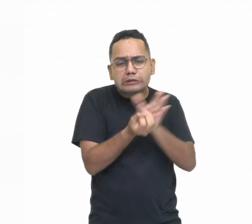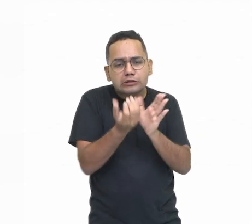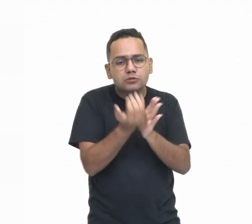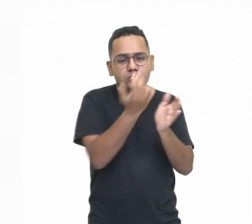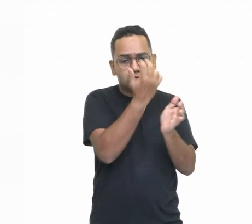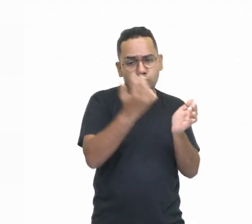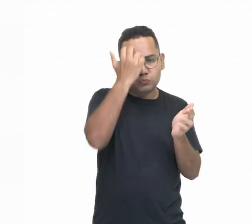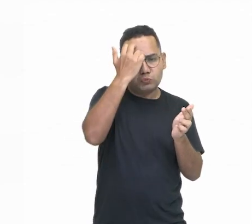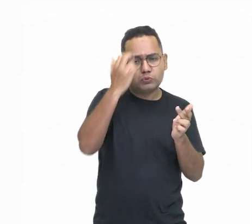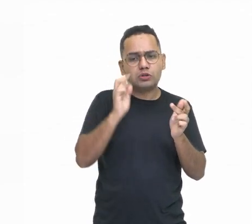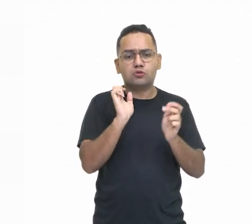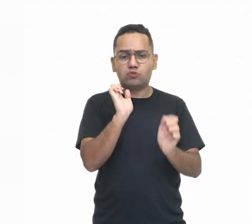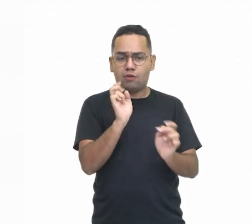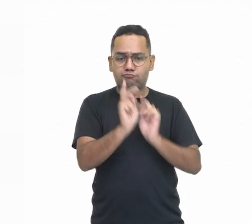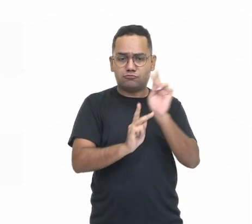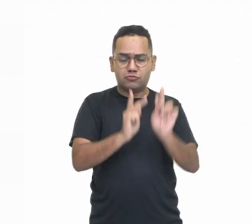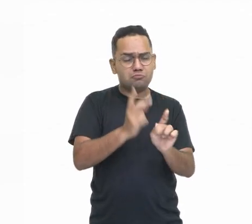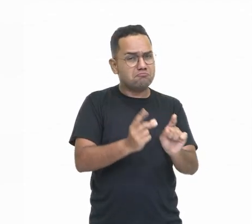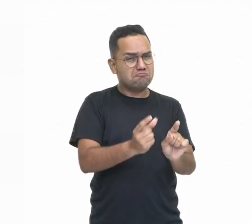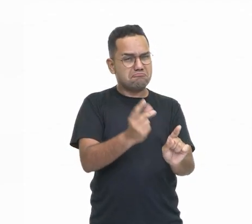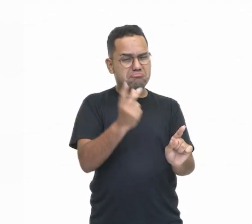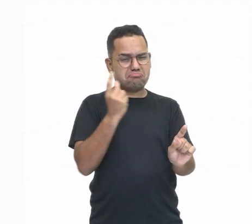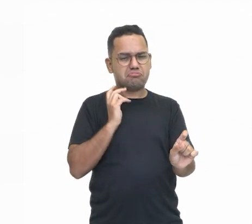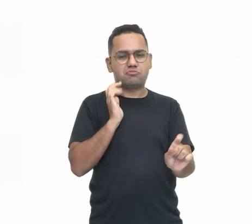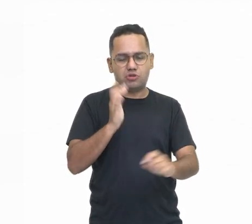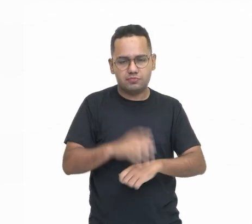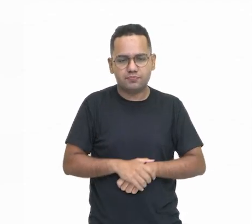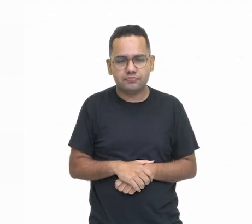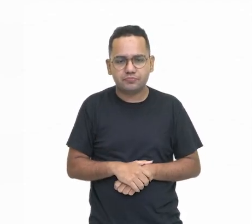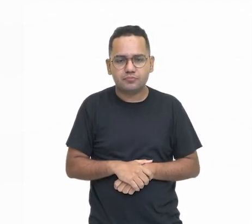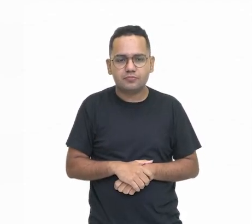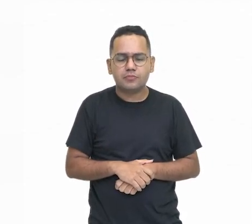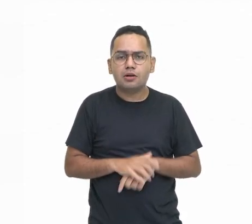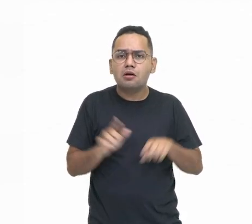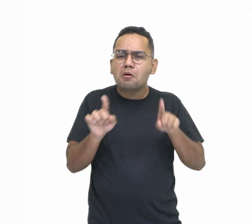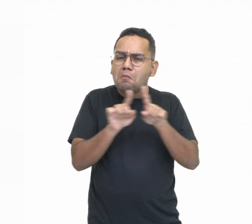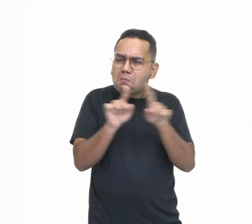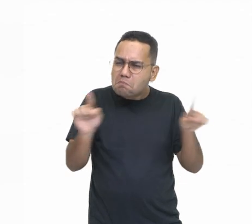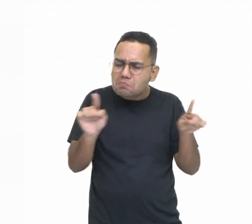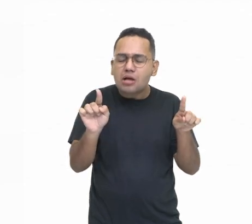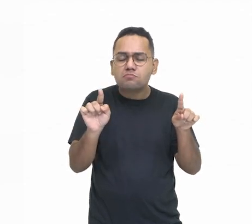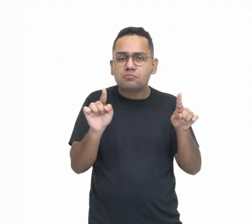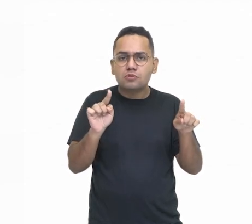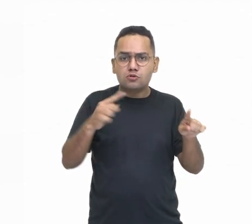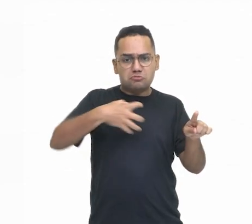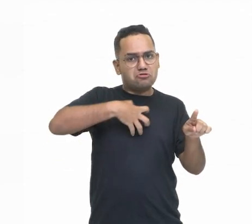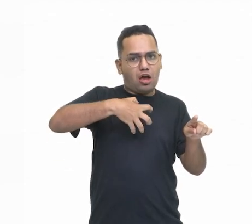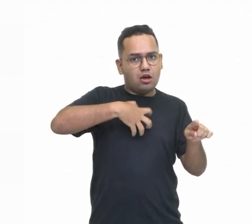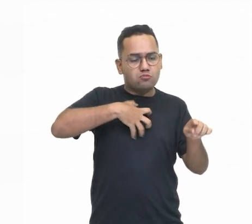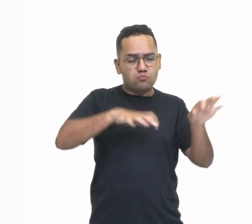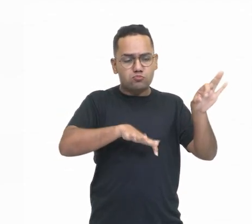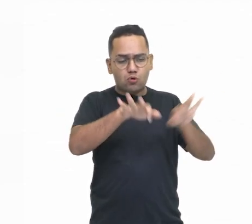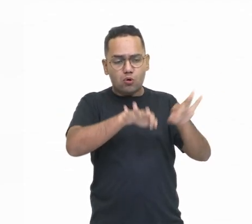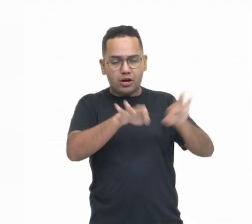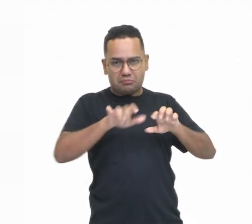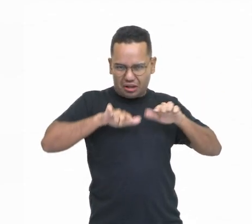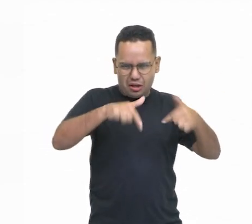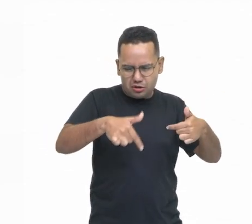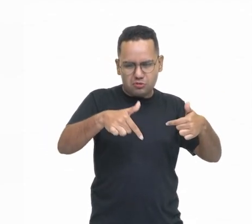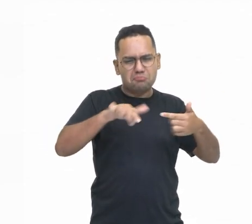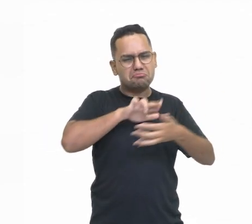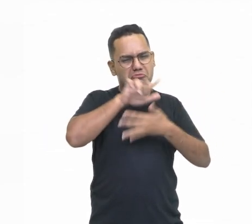de milhares de anos, com distintas formas de organização social, política,